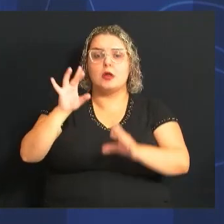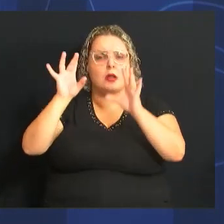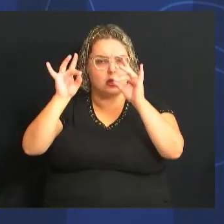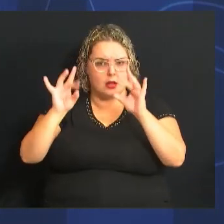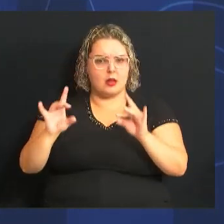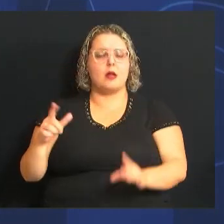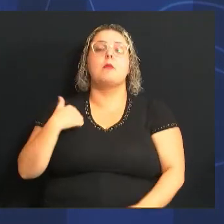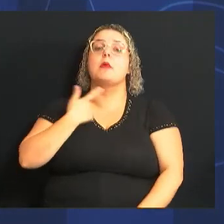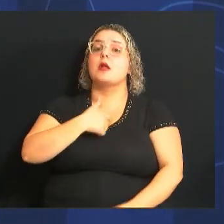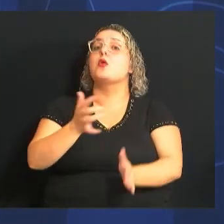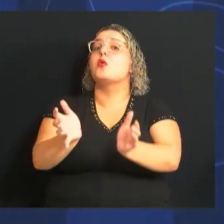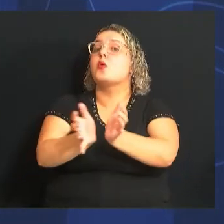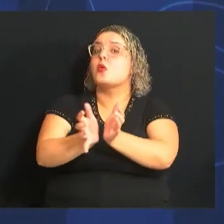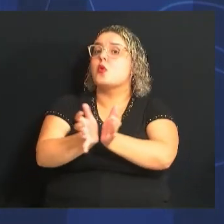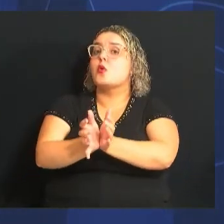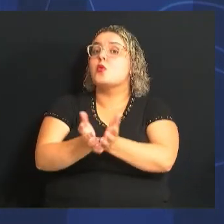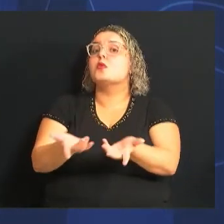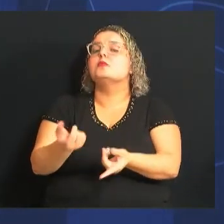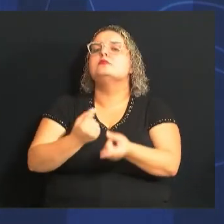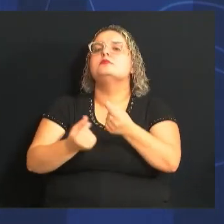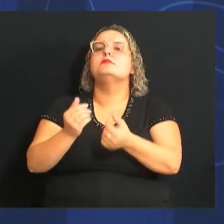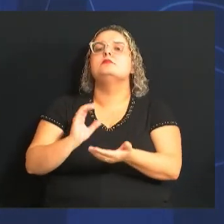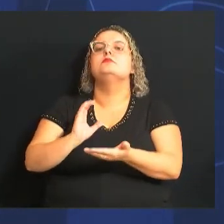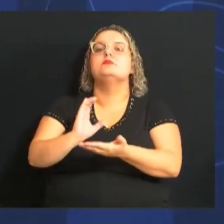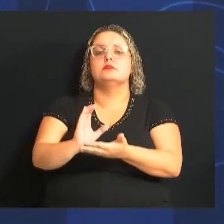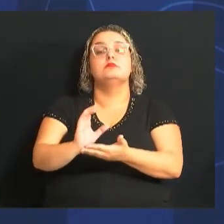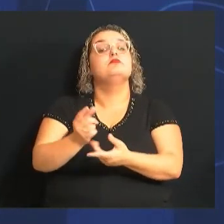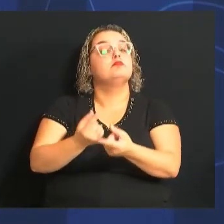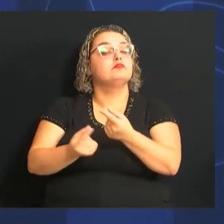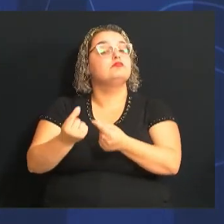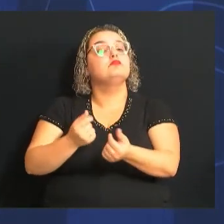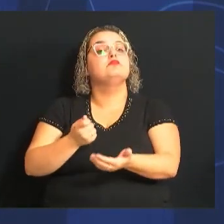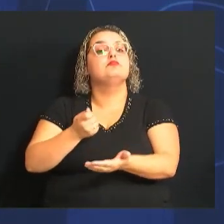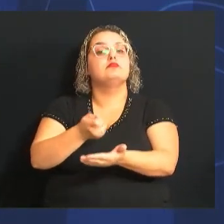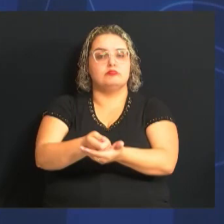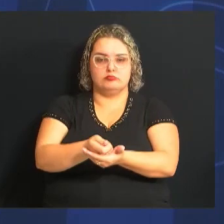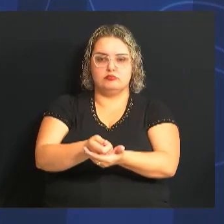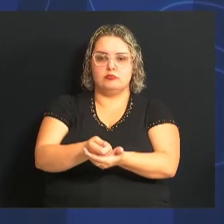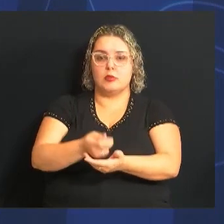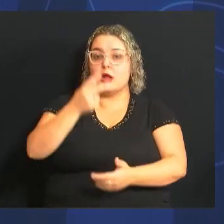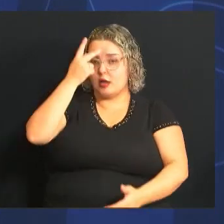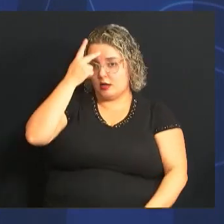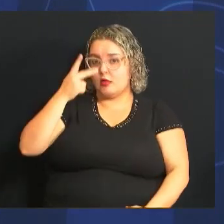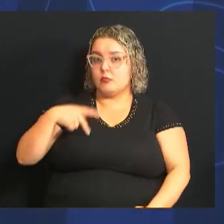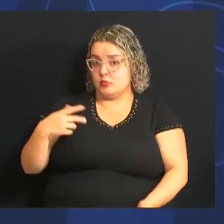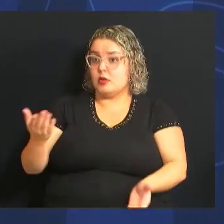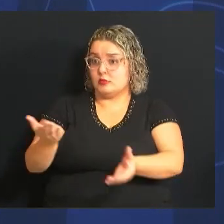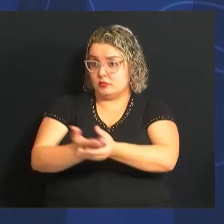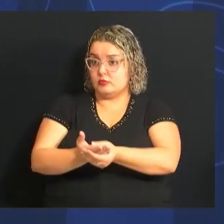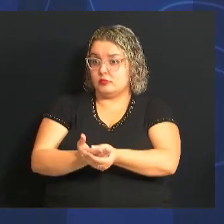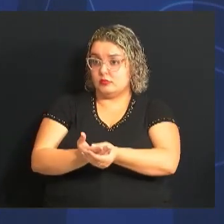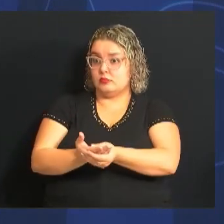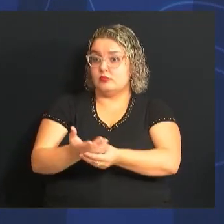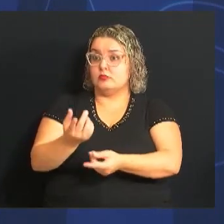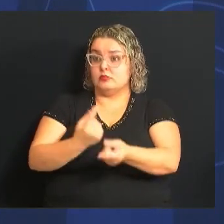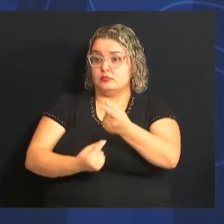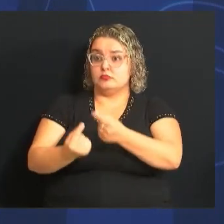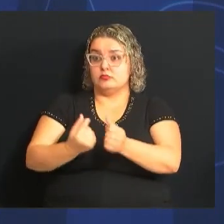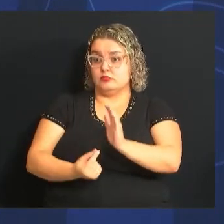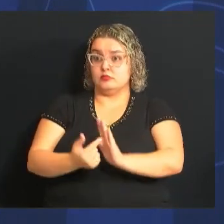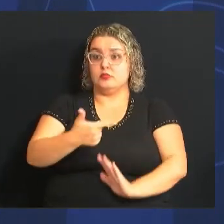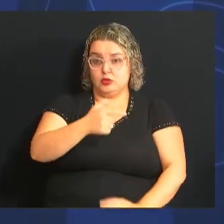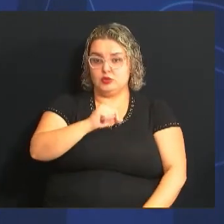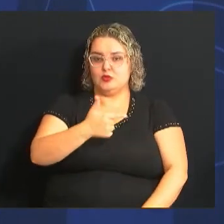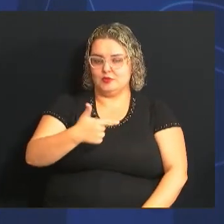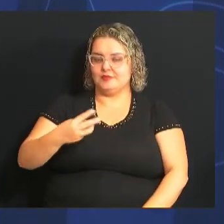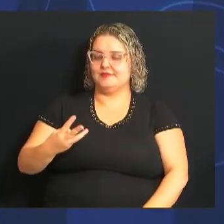nossa equipe a destinação das emendas impositivas que ele protocolou para o orçamento agora de 2023.